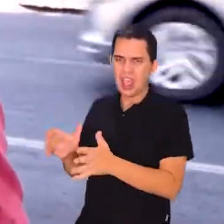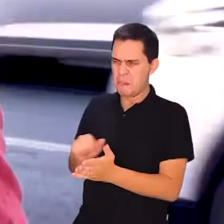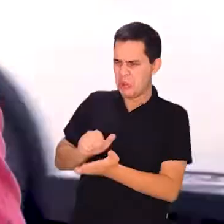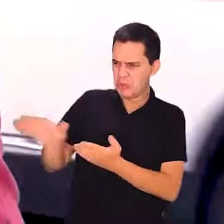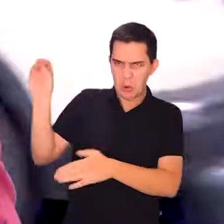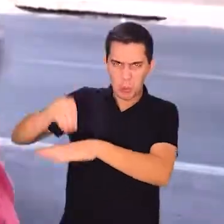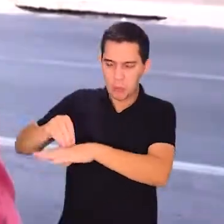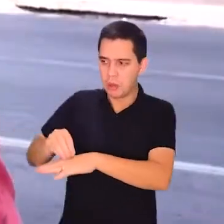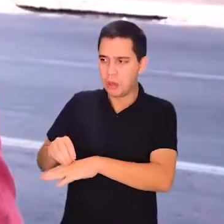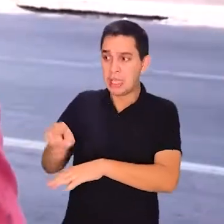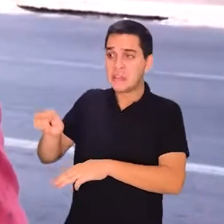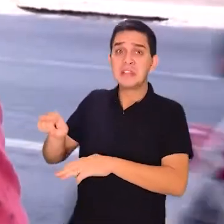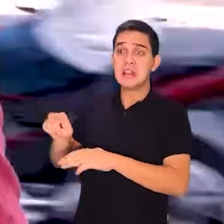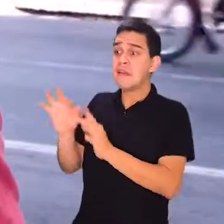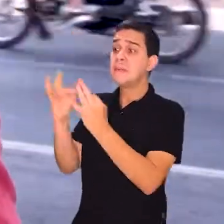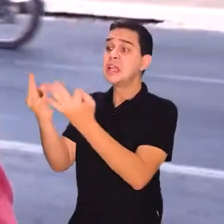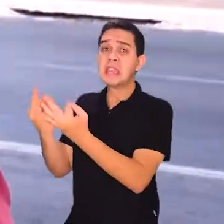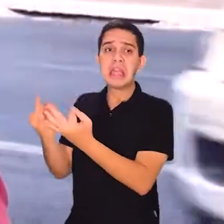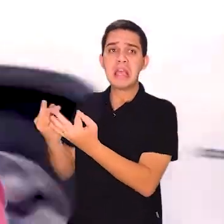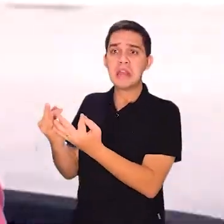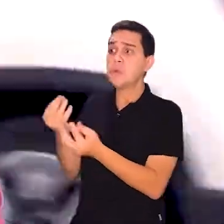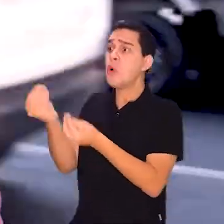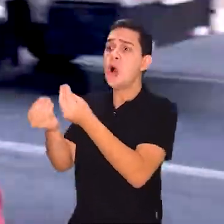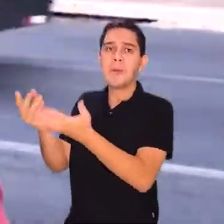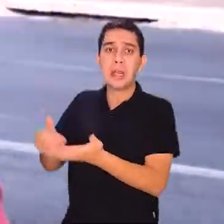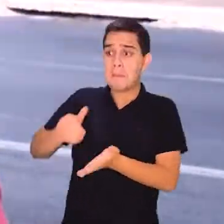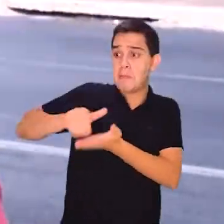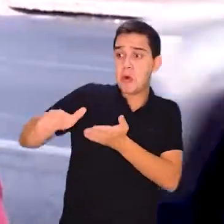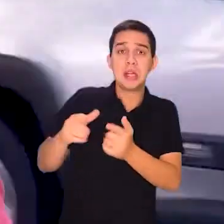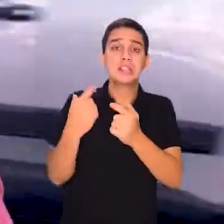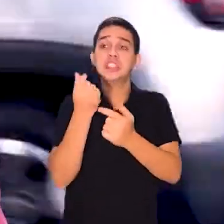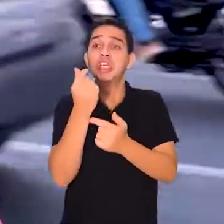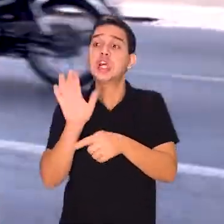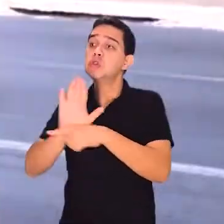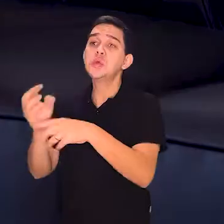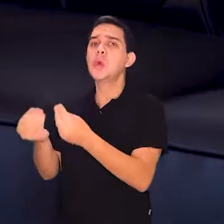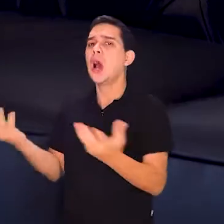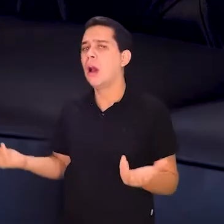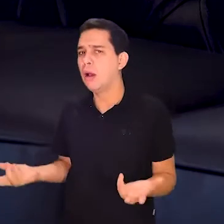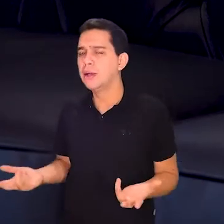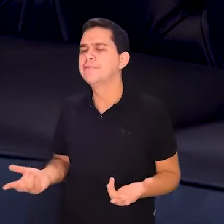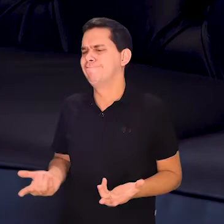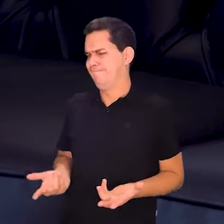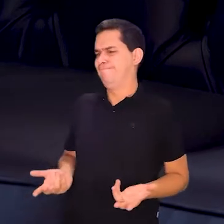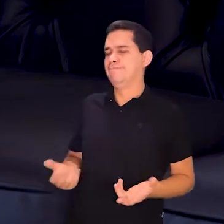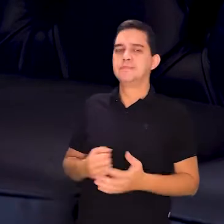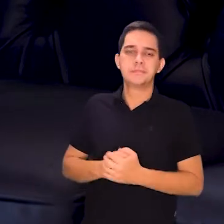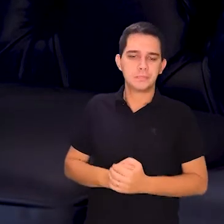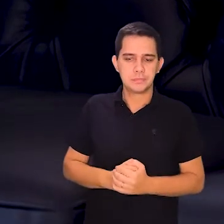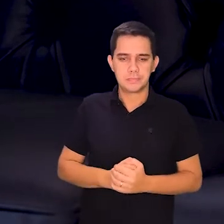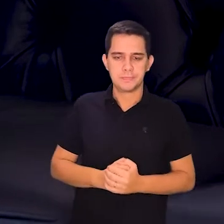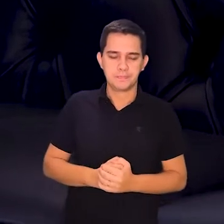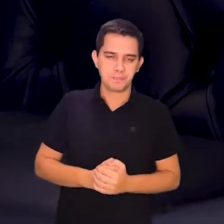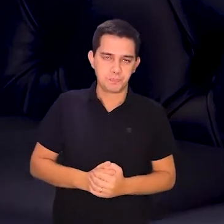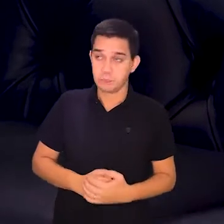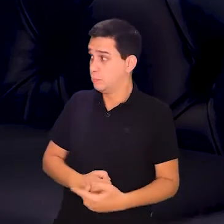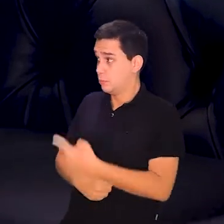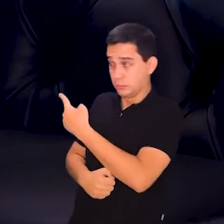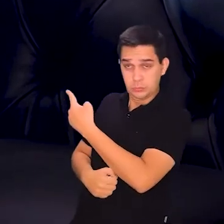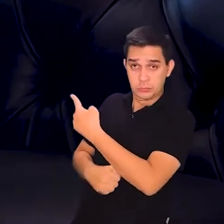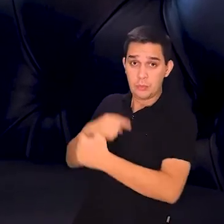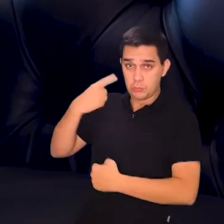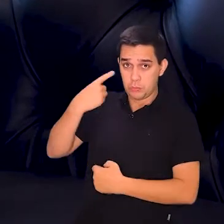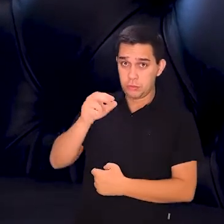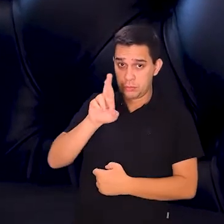de família precisa, né? Eu acho errado dar justa causa por causa disso. No entendimento da advogada Renata, o